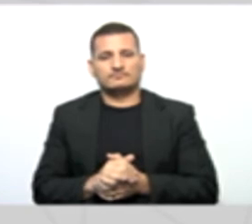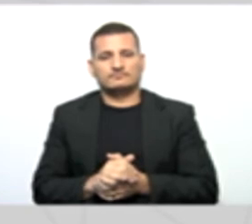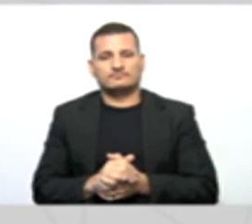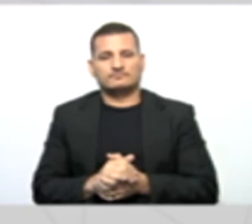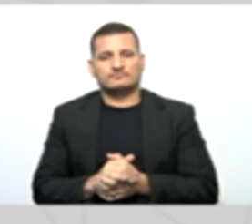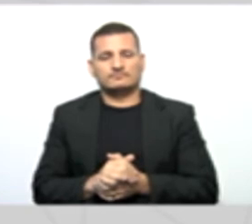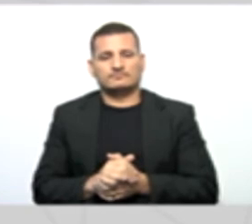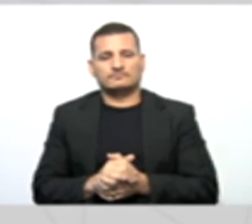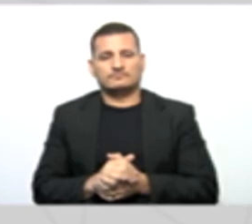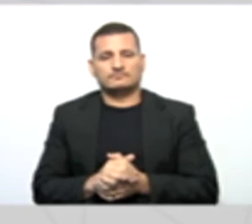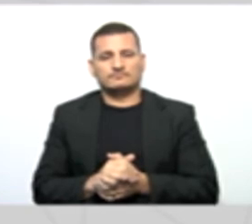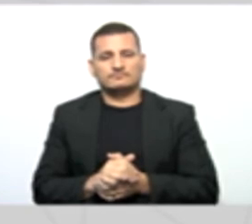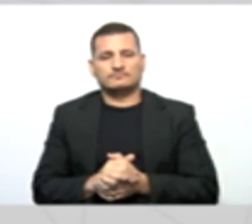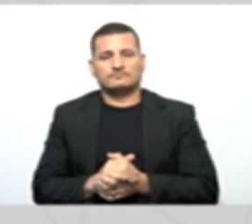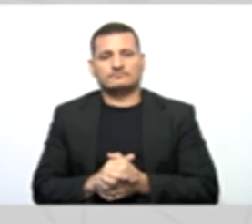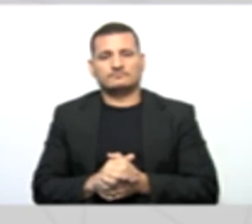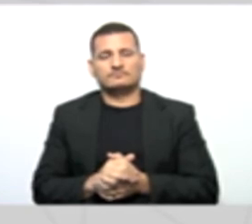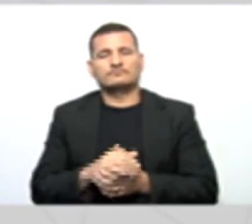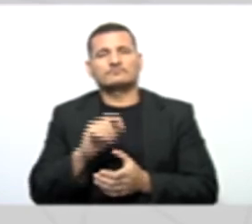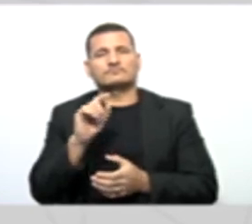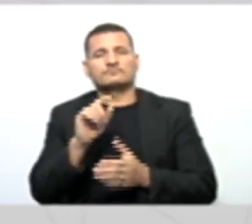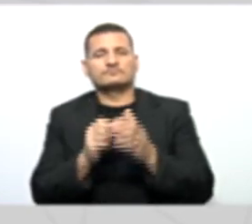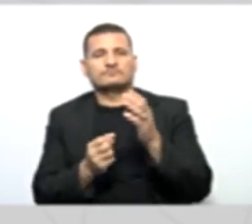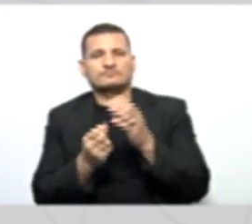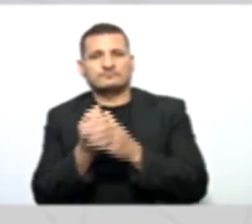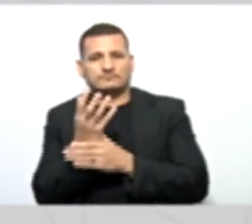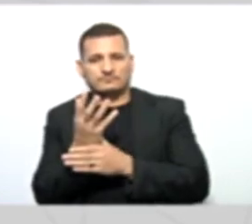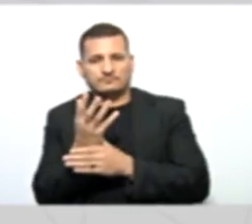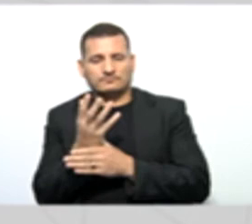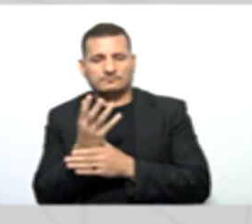Responsável por criar